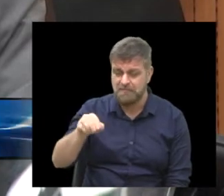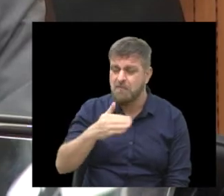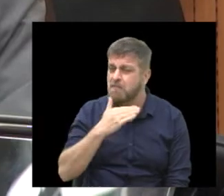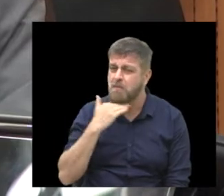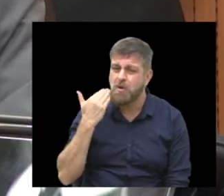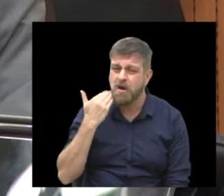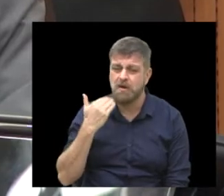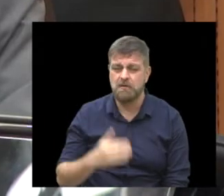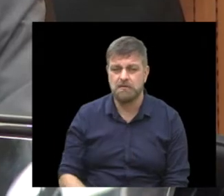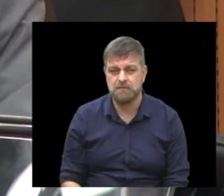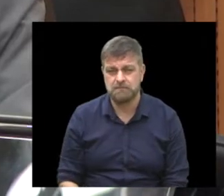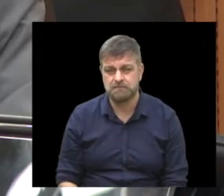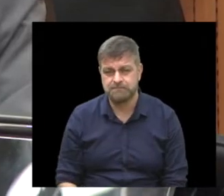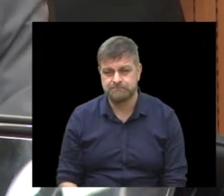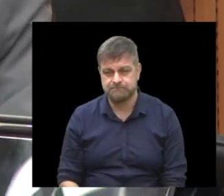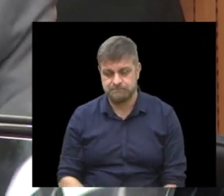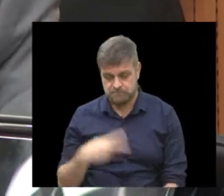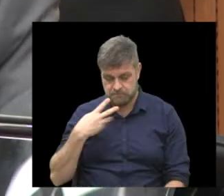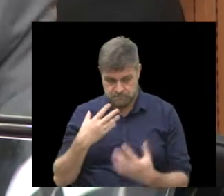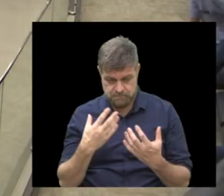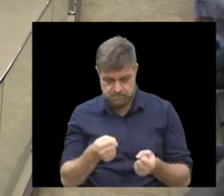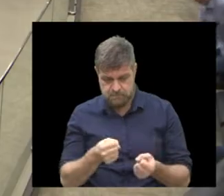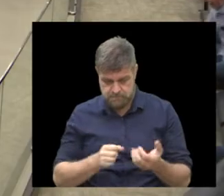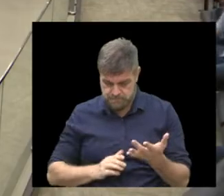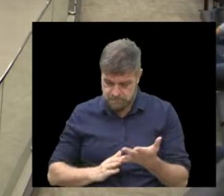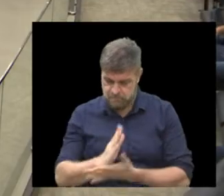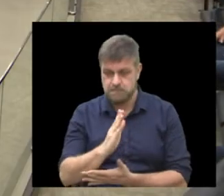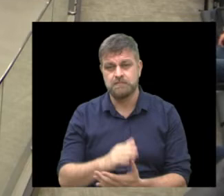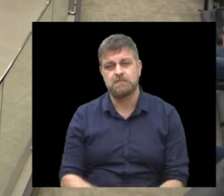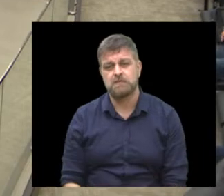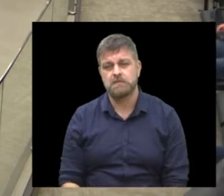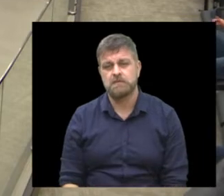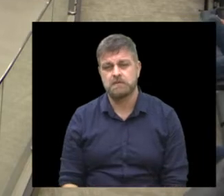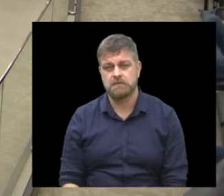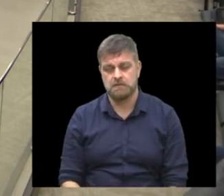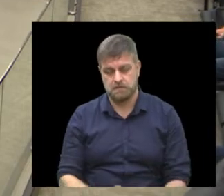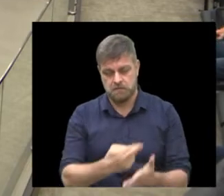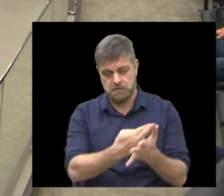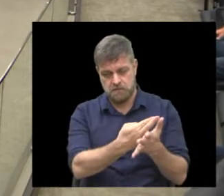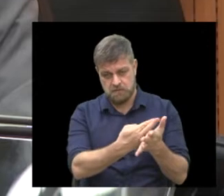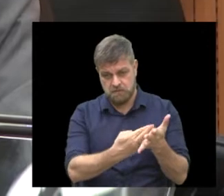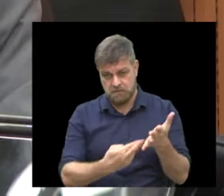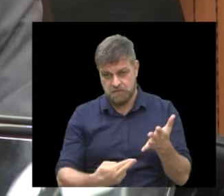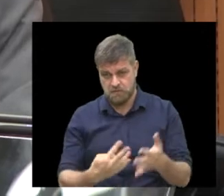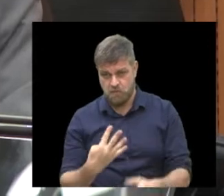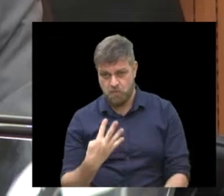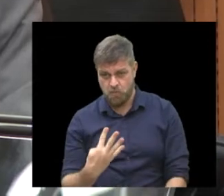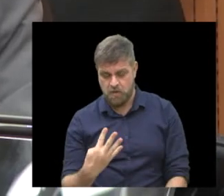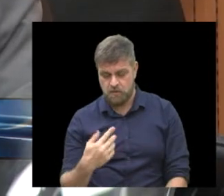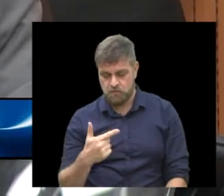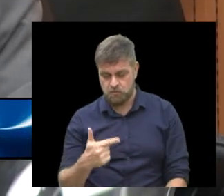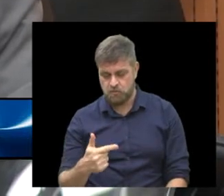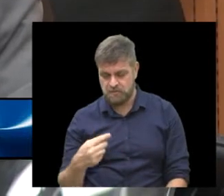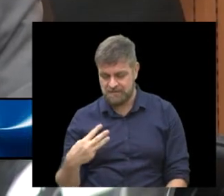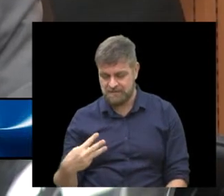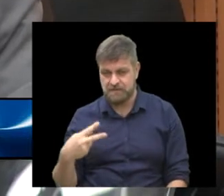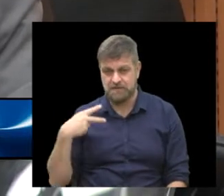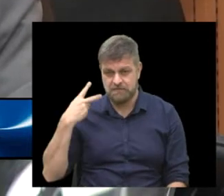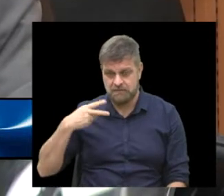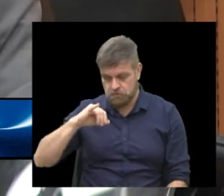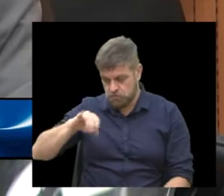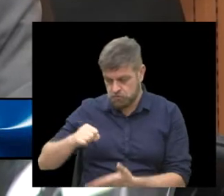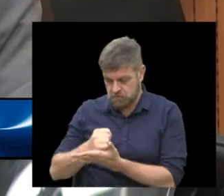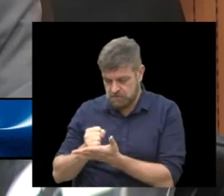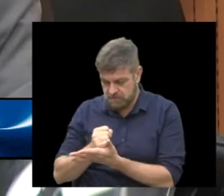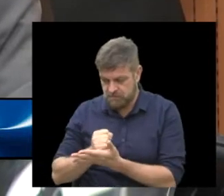discussão, vereadores favoráveis permaneçam como estão. Aprovado. Requerimento 423 dos senhores Jorge da